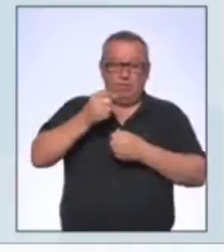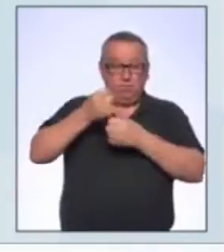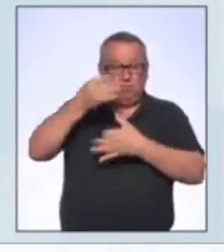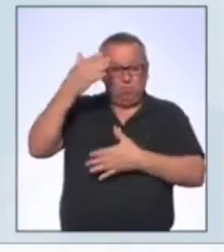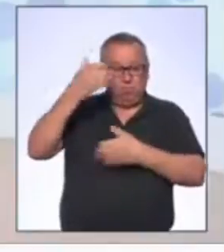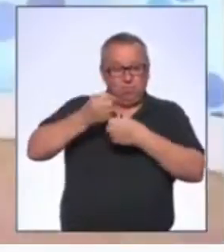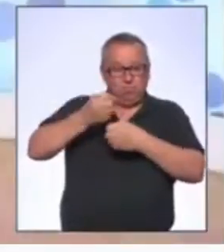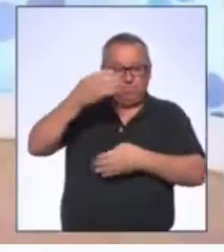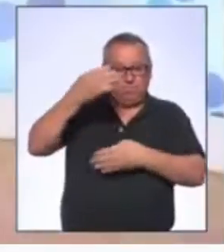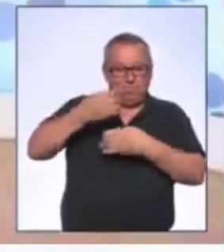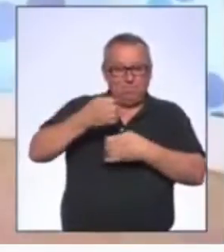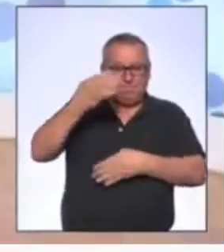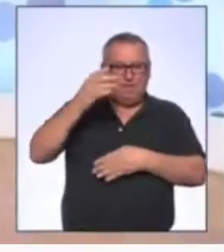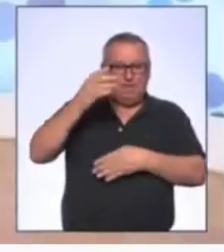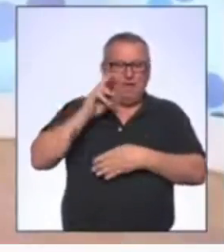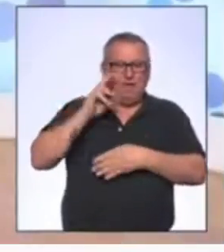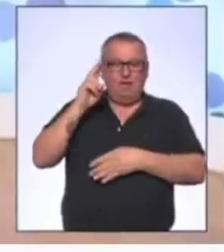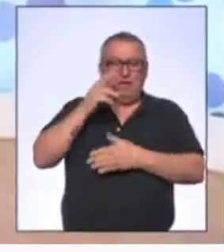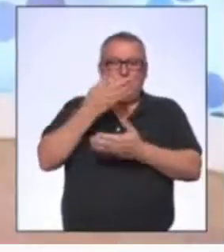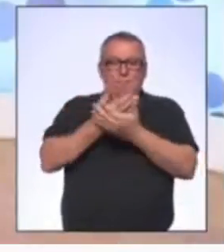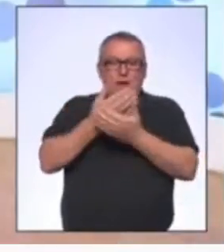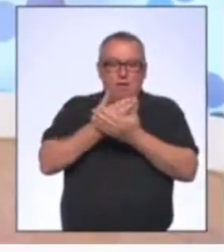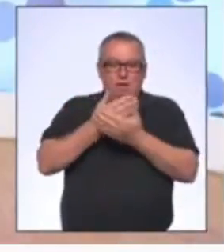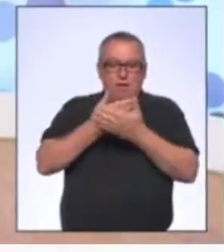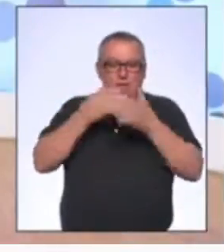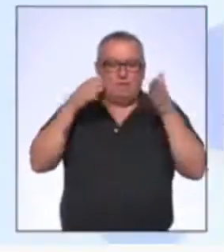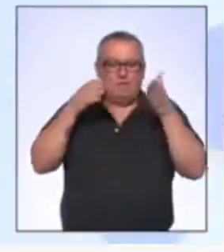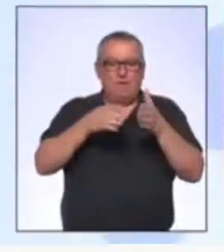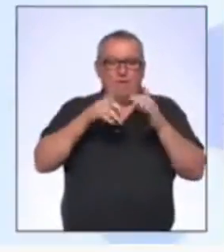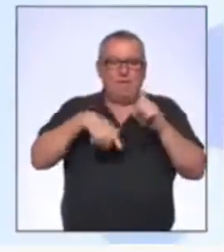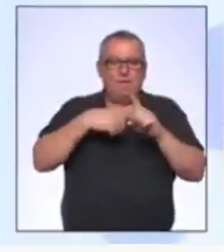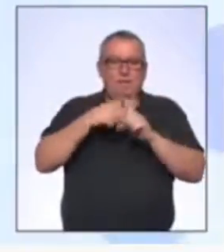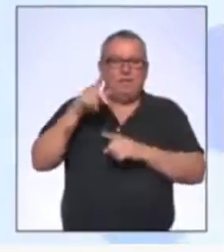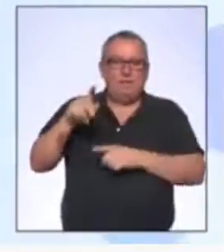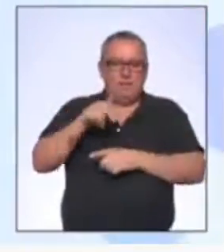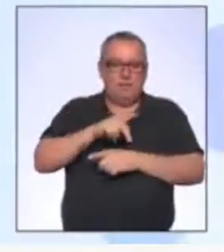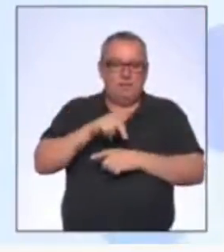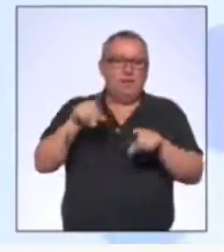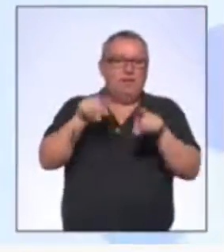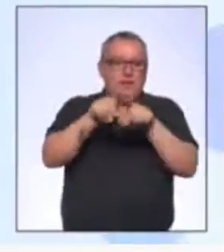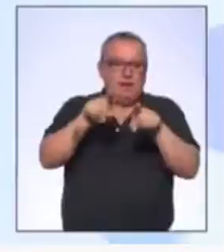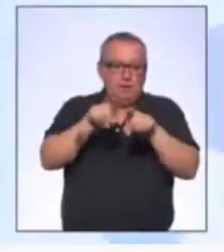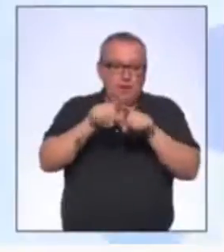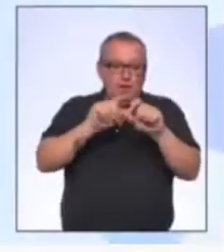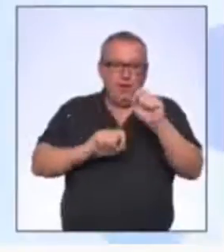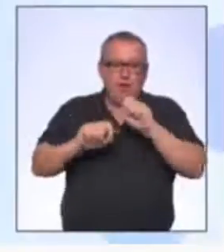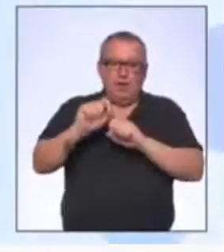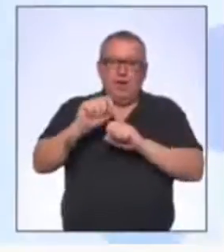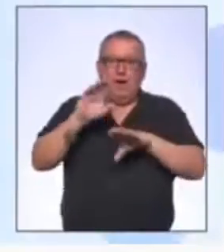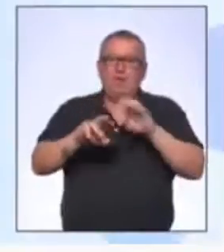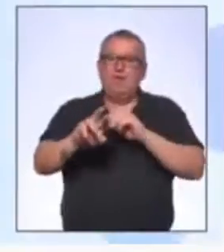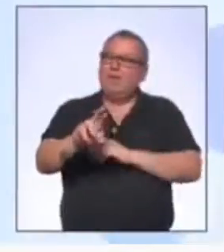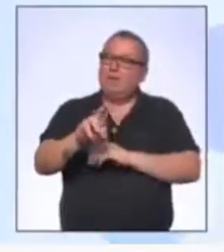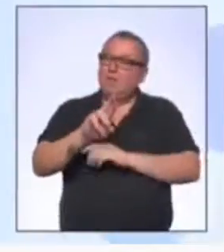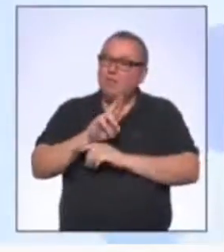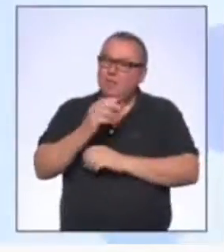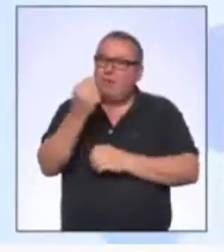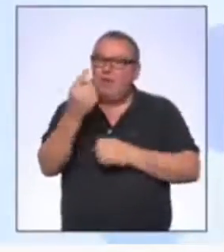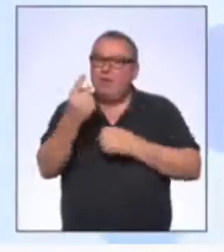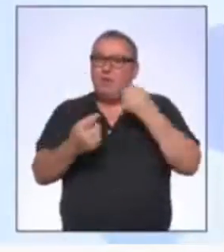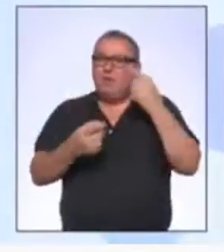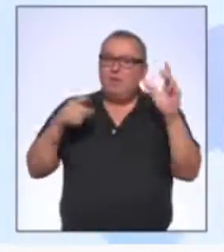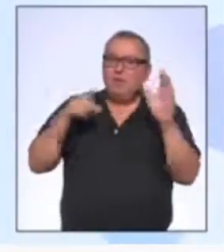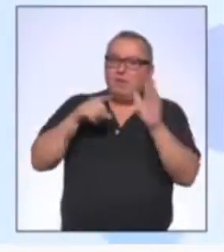né a gente vai ter uma aula que a gente vai pronto a as os nomes dos professores que inclusive às vezes respondem algumas